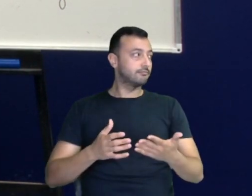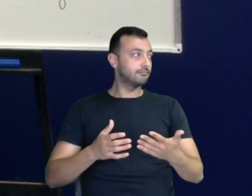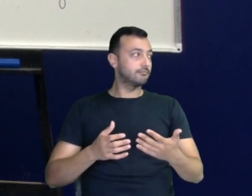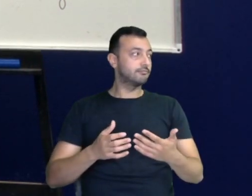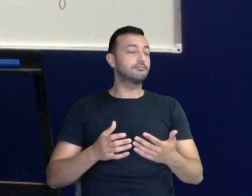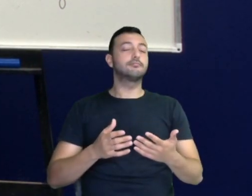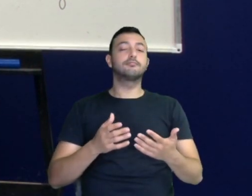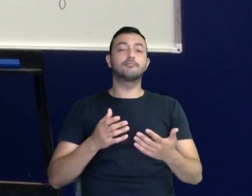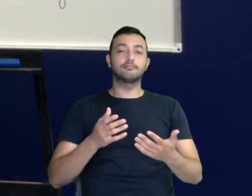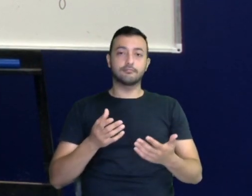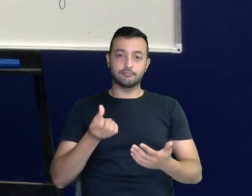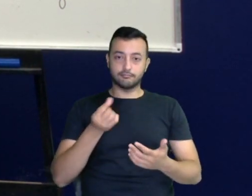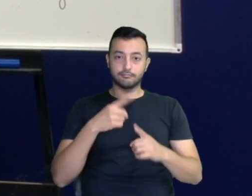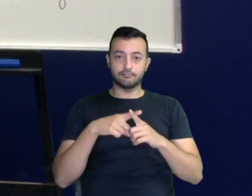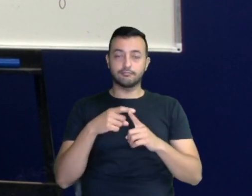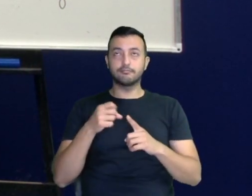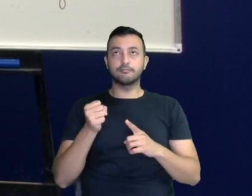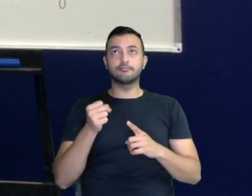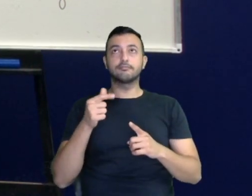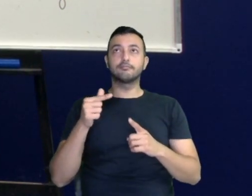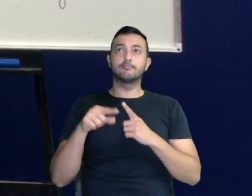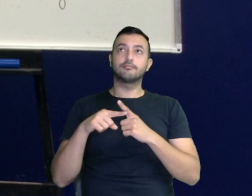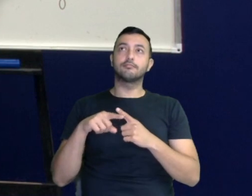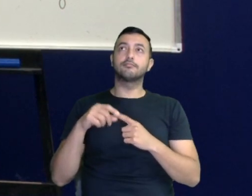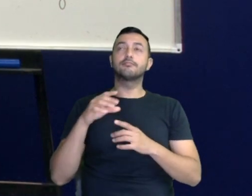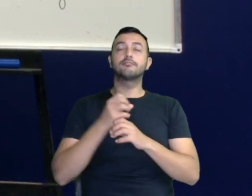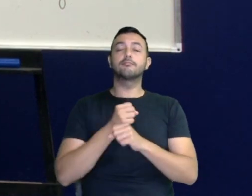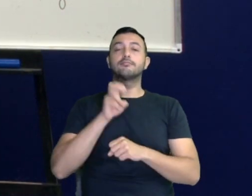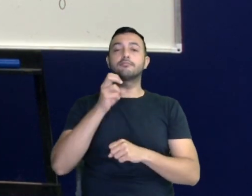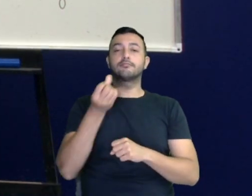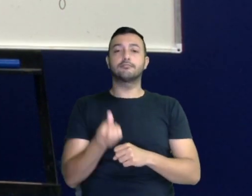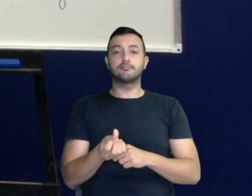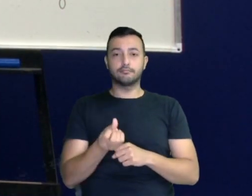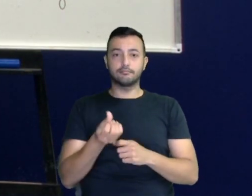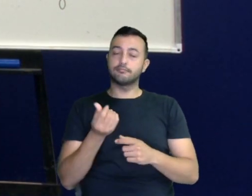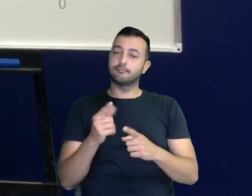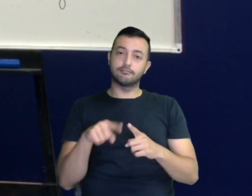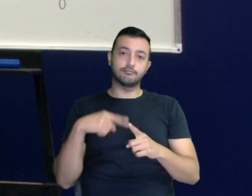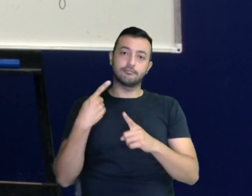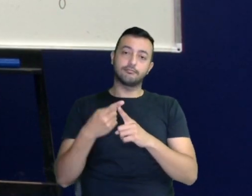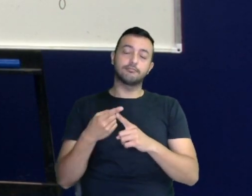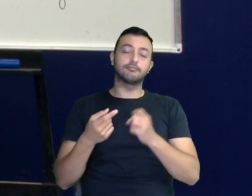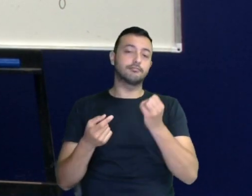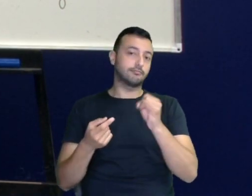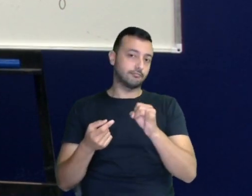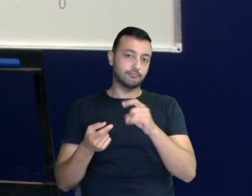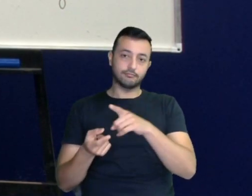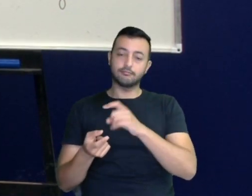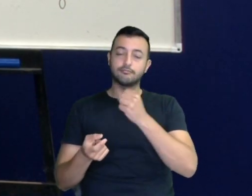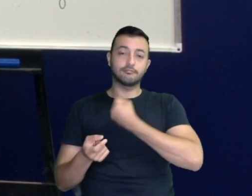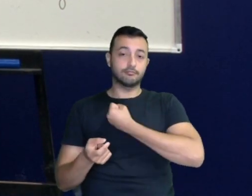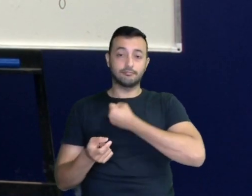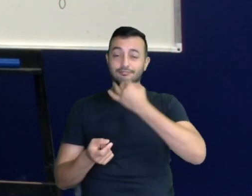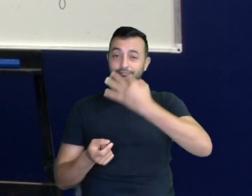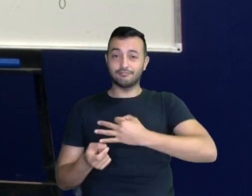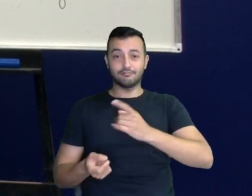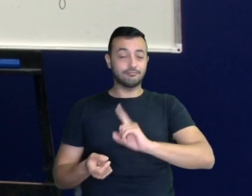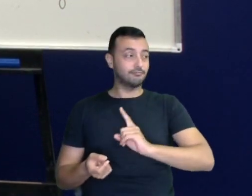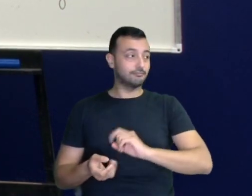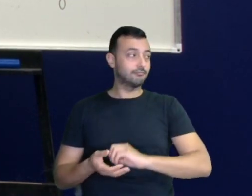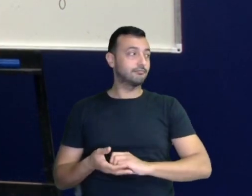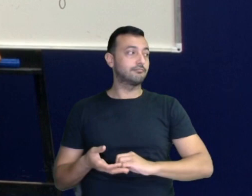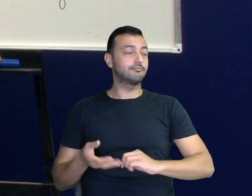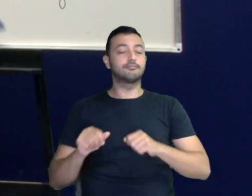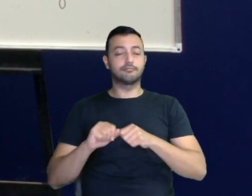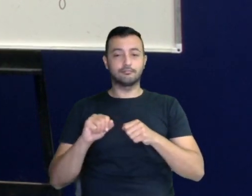8, 48. 7 vezes 8 dá 56. Já vai passar. Se ali não vai para um número exato, então vamos fazer essa continha